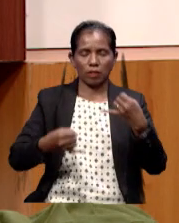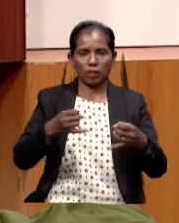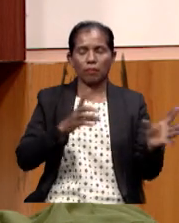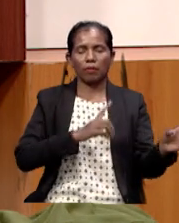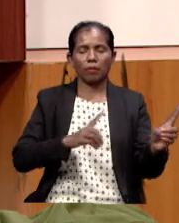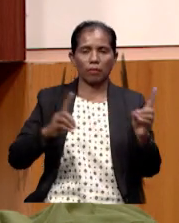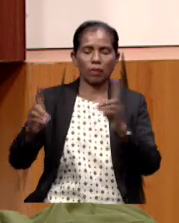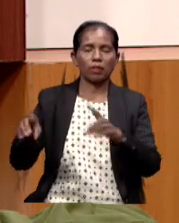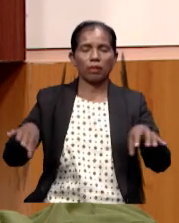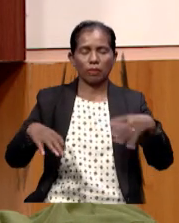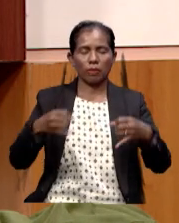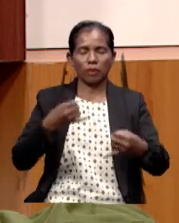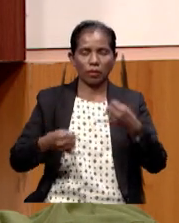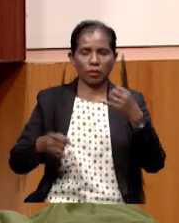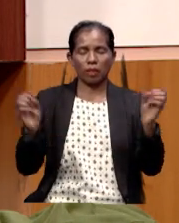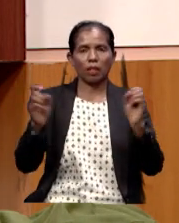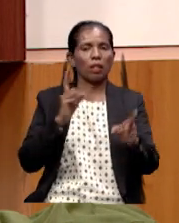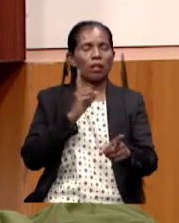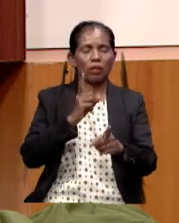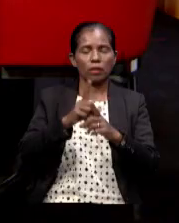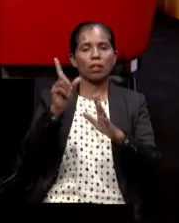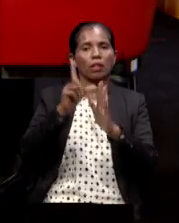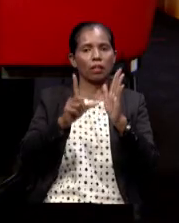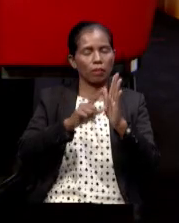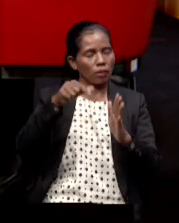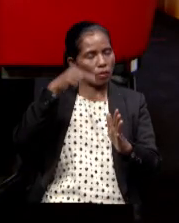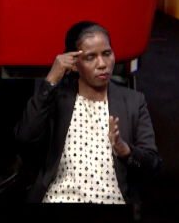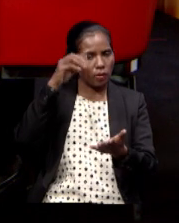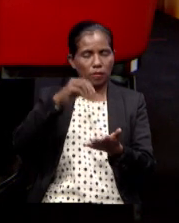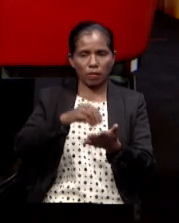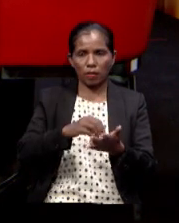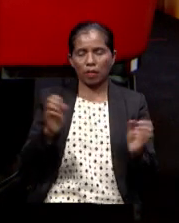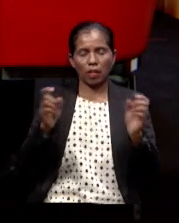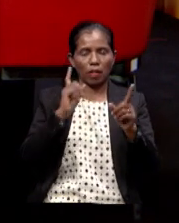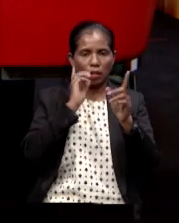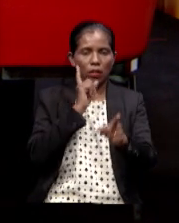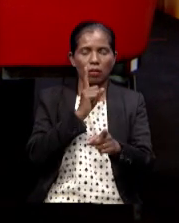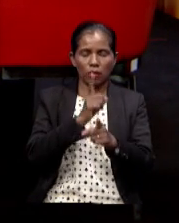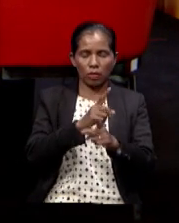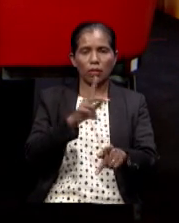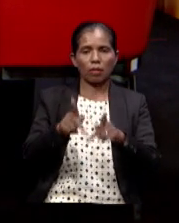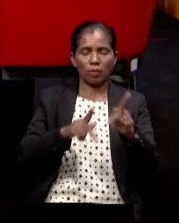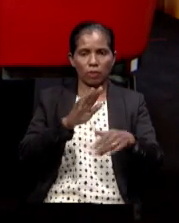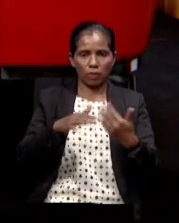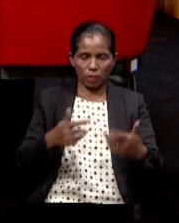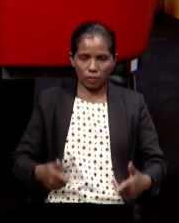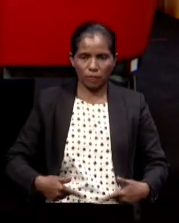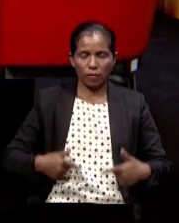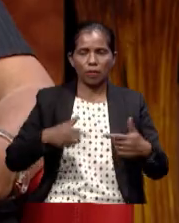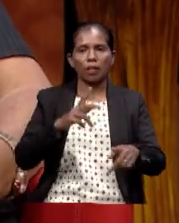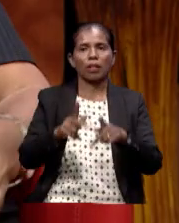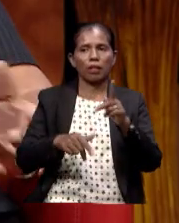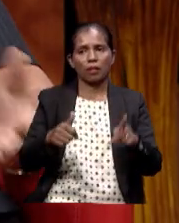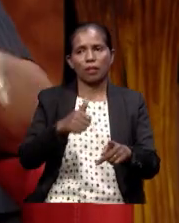de justiça Laos, mas bem, lei nebe governo cria da labara caladum atual ona ou realidade povo nemores, não é cidadão